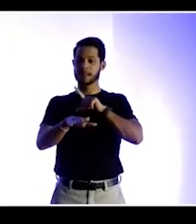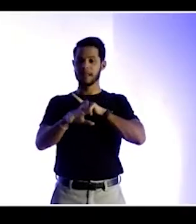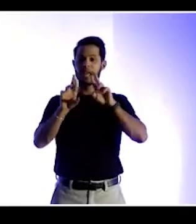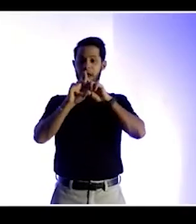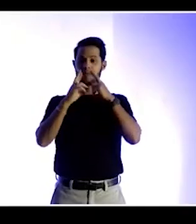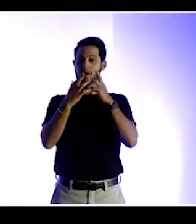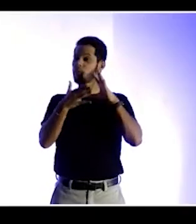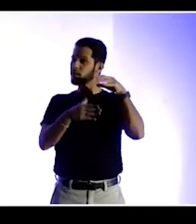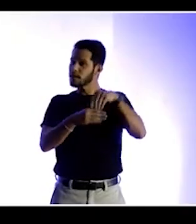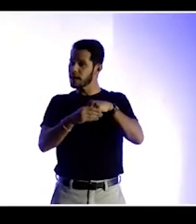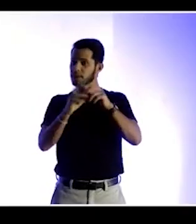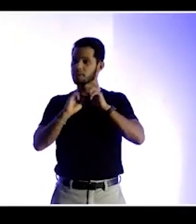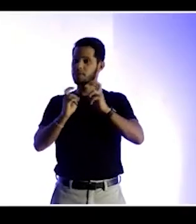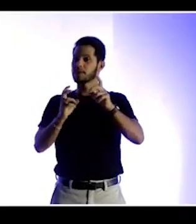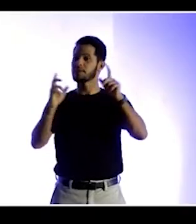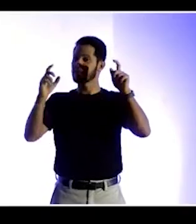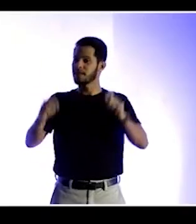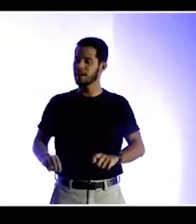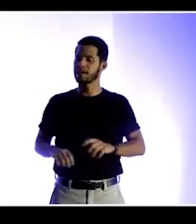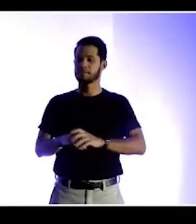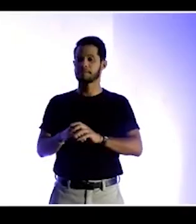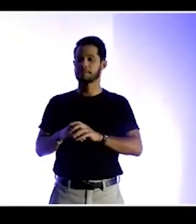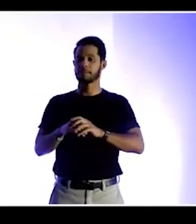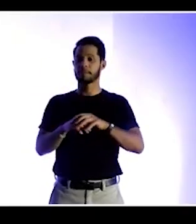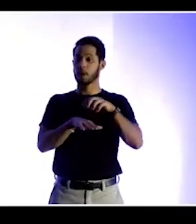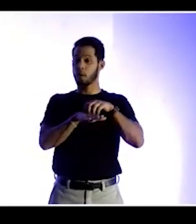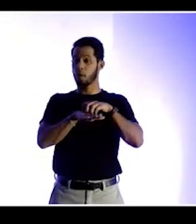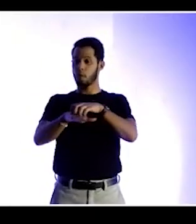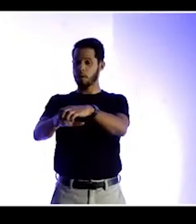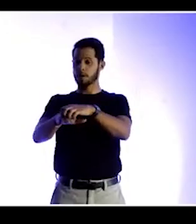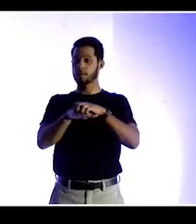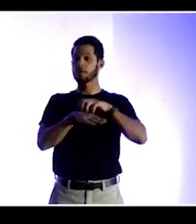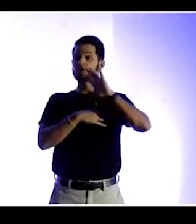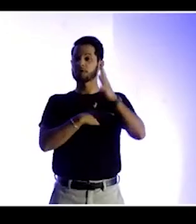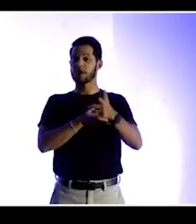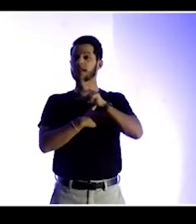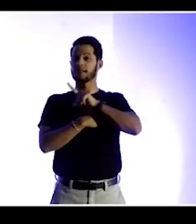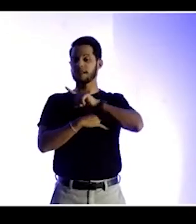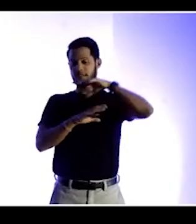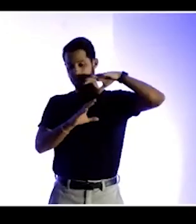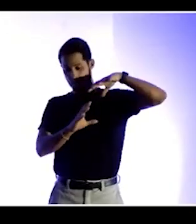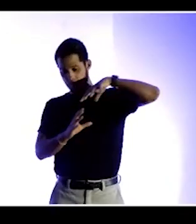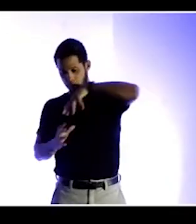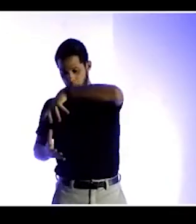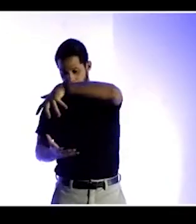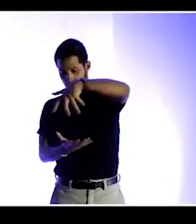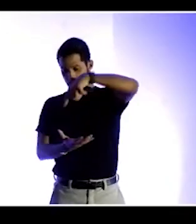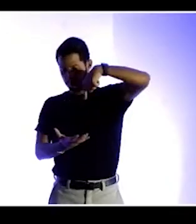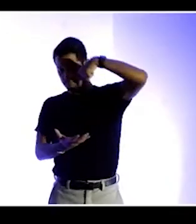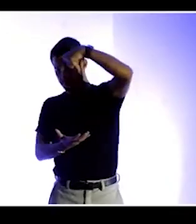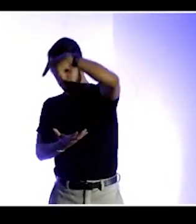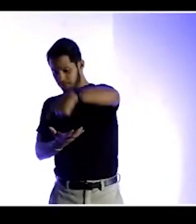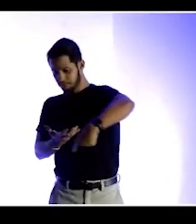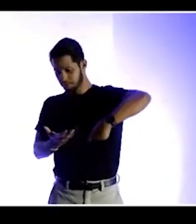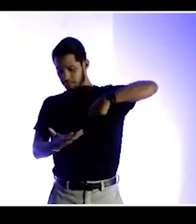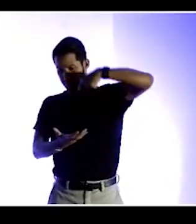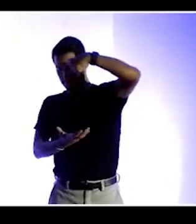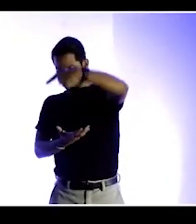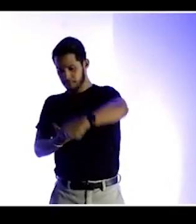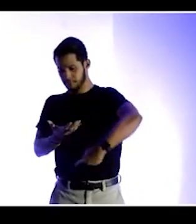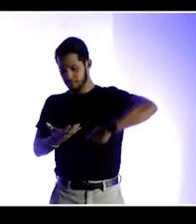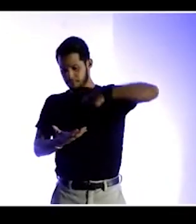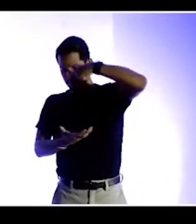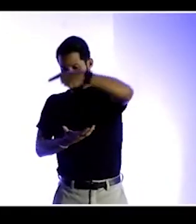dentro do ônibus. Esse ônibus já rodou mais de 3 voltas ao mundo, 100% alimentado por energia